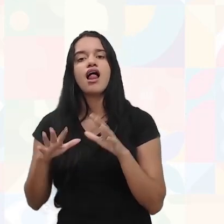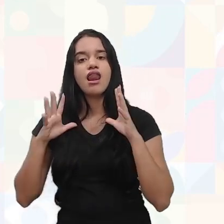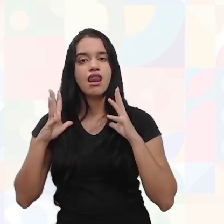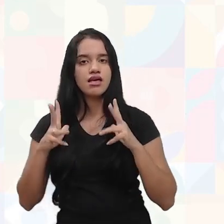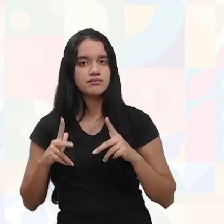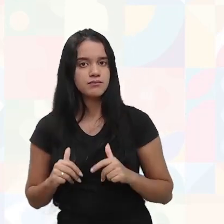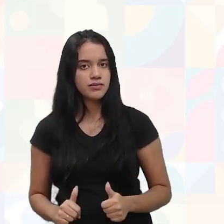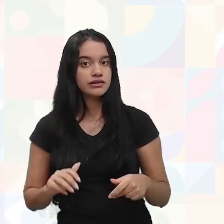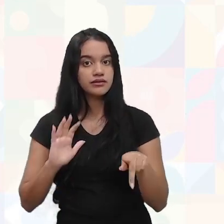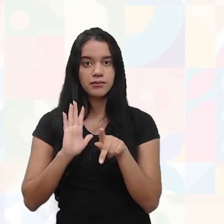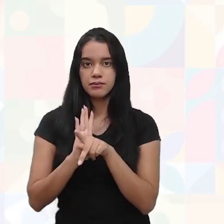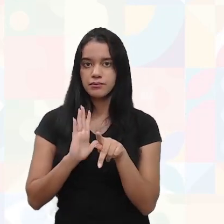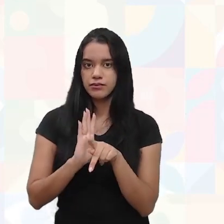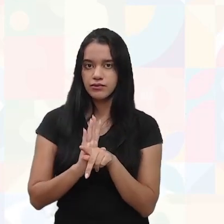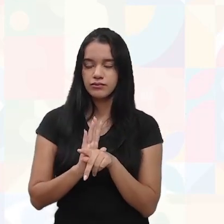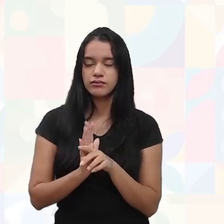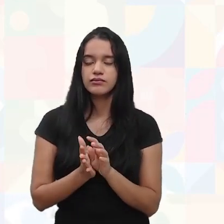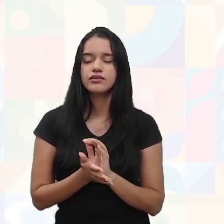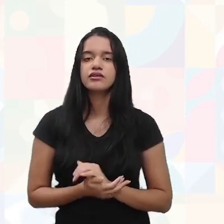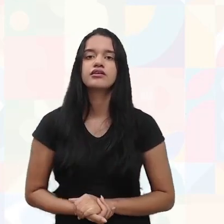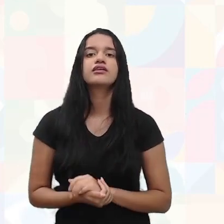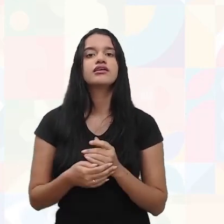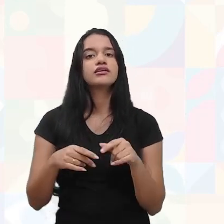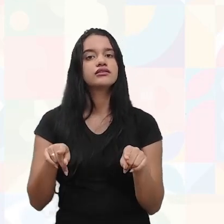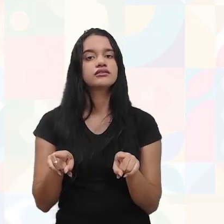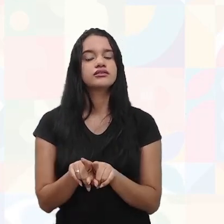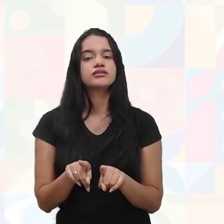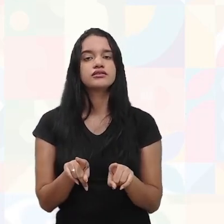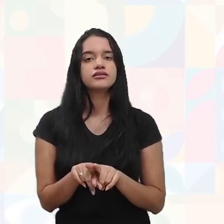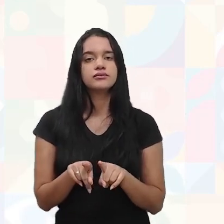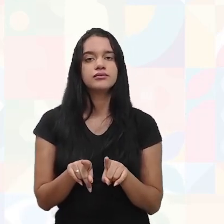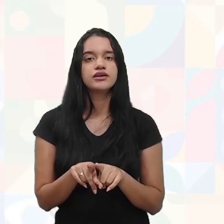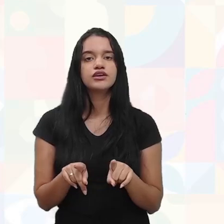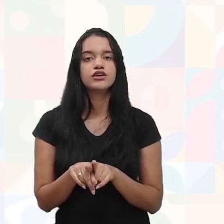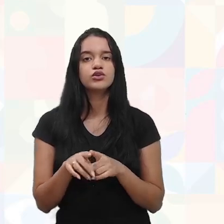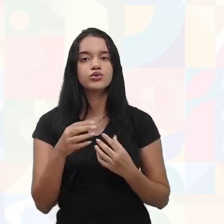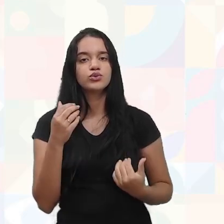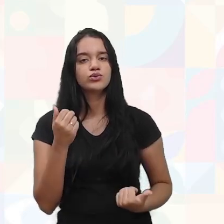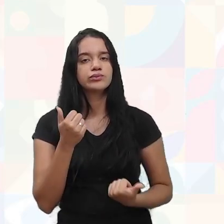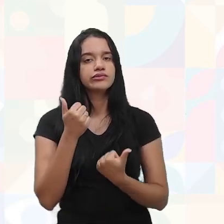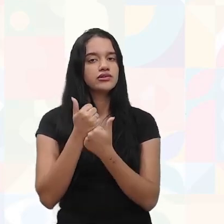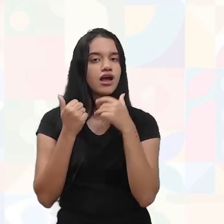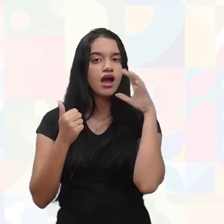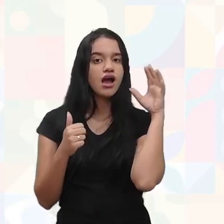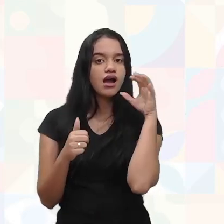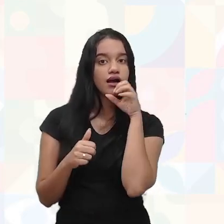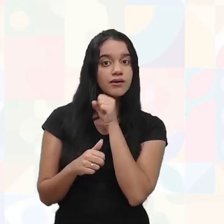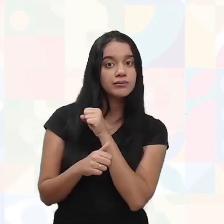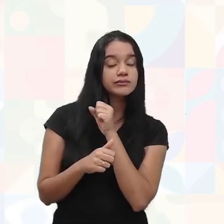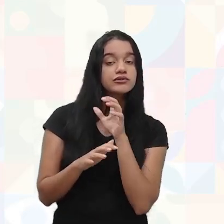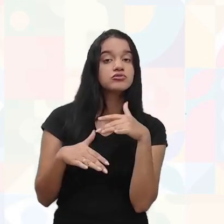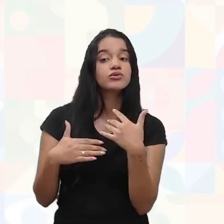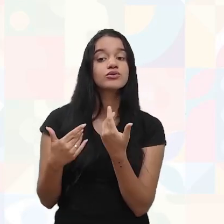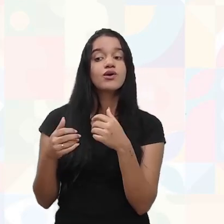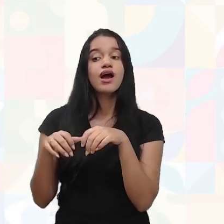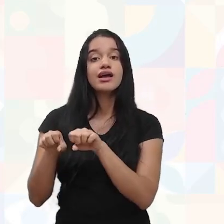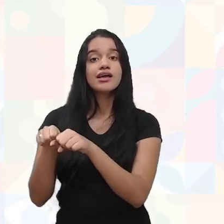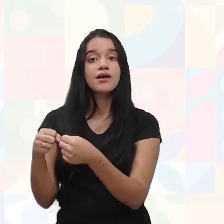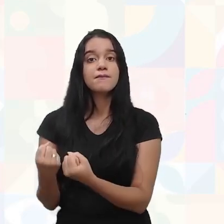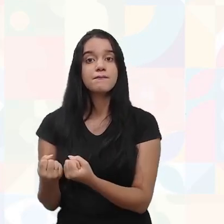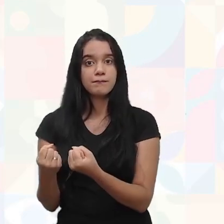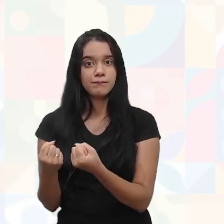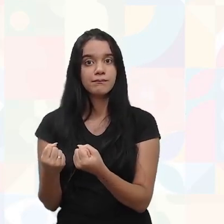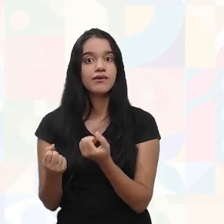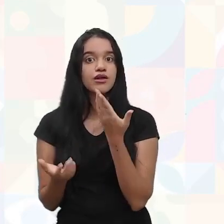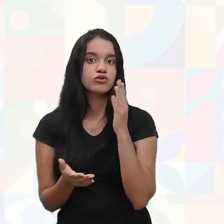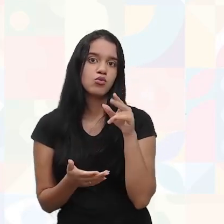manutenção periódica. Cabe ao empregador também substituir imediatamente quando danificado ou